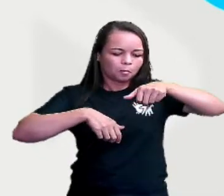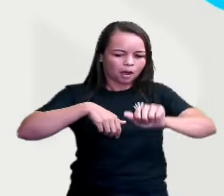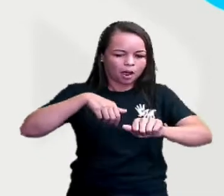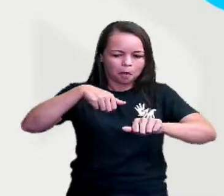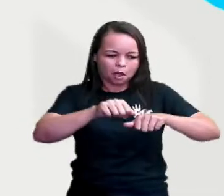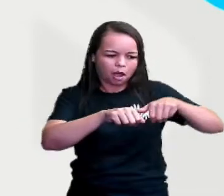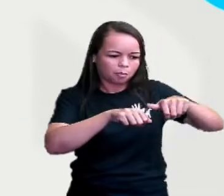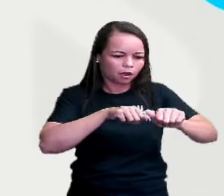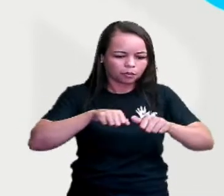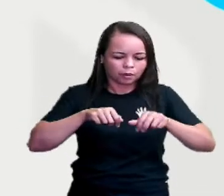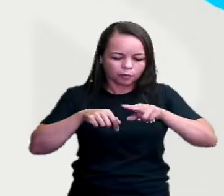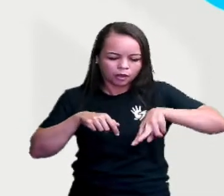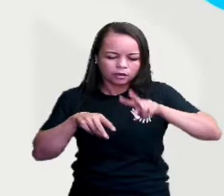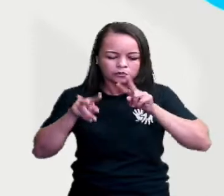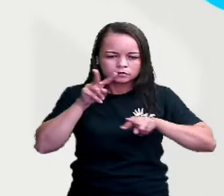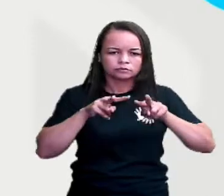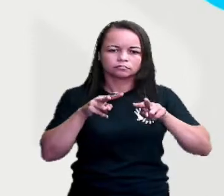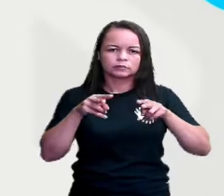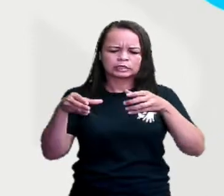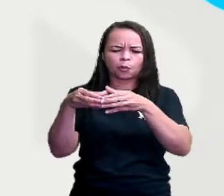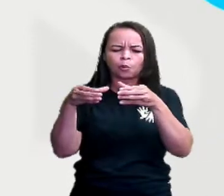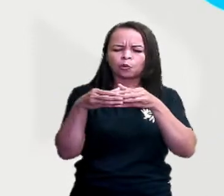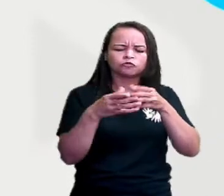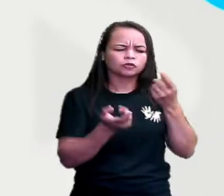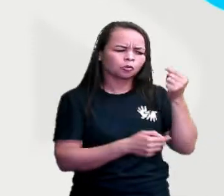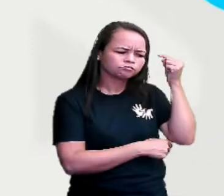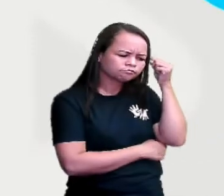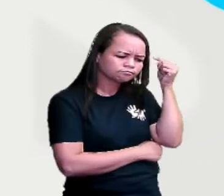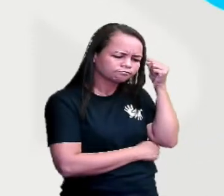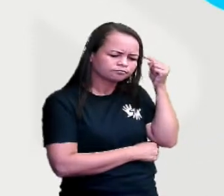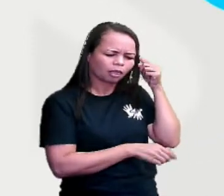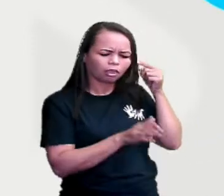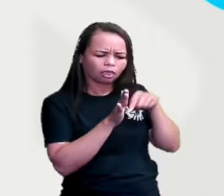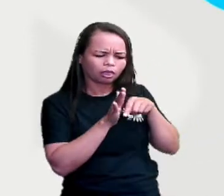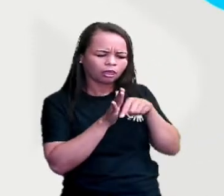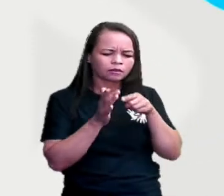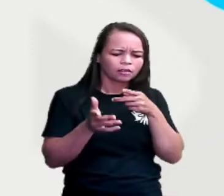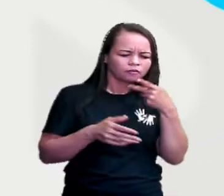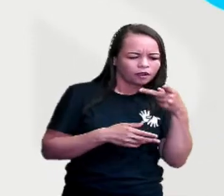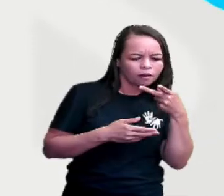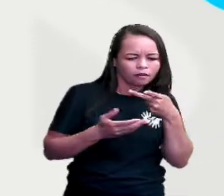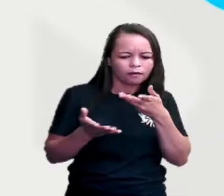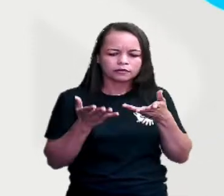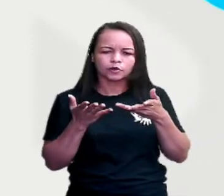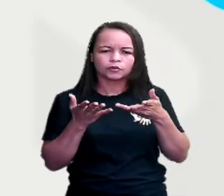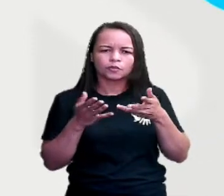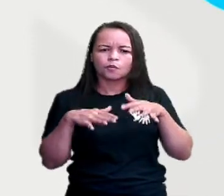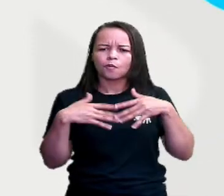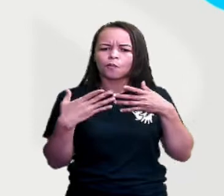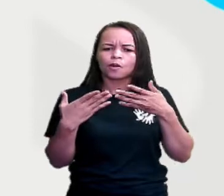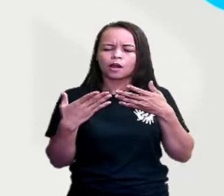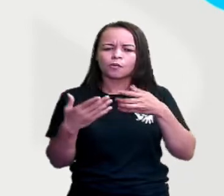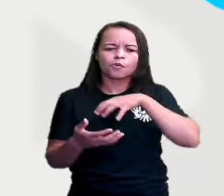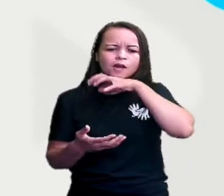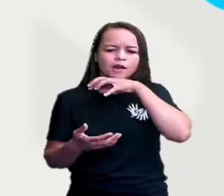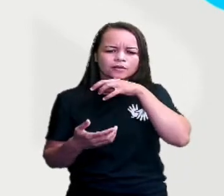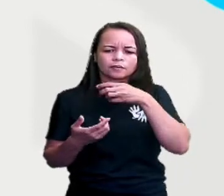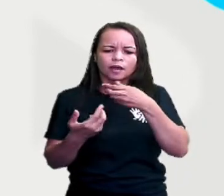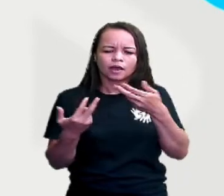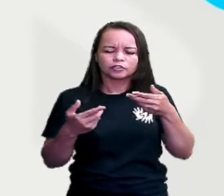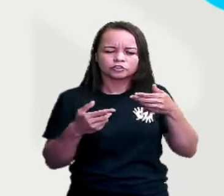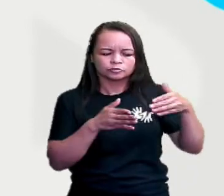turma, então, ficou se perguntando, olhando as pegadas, descobriram quais animais